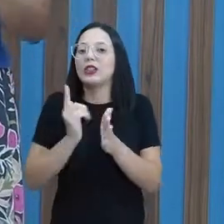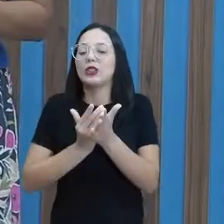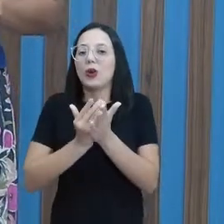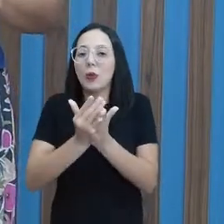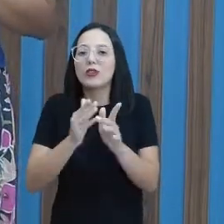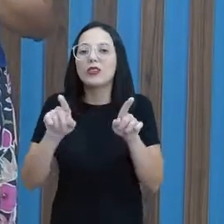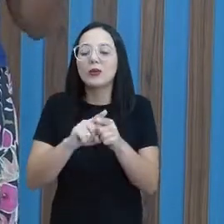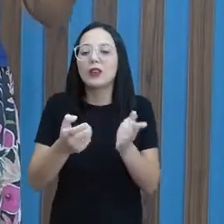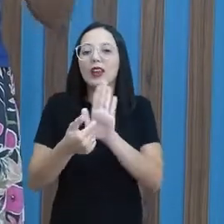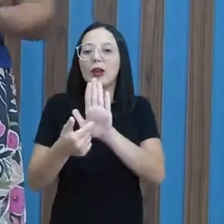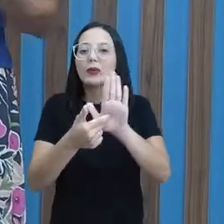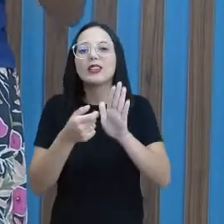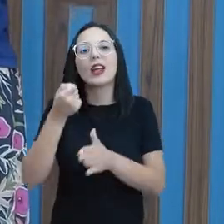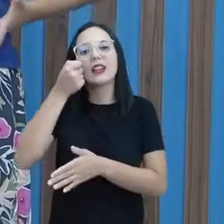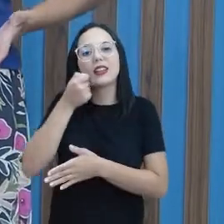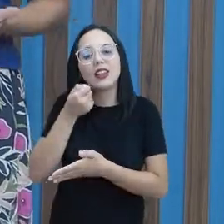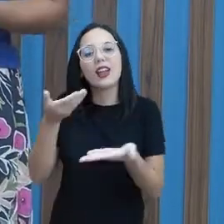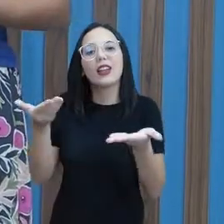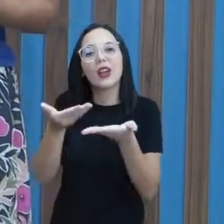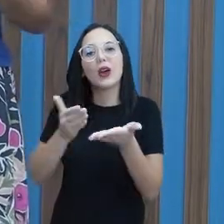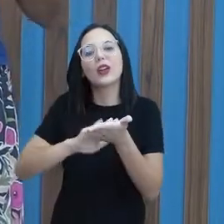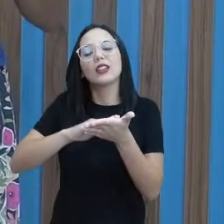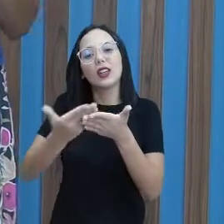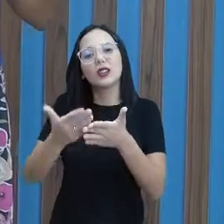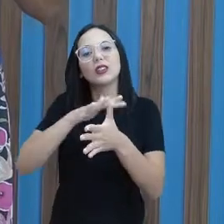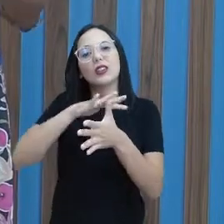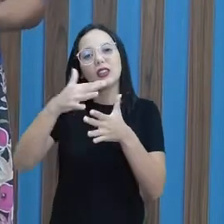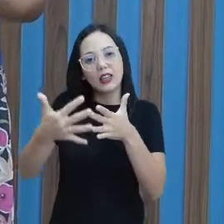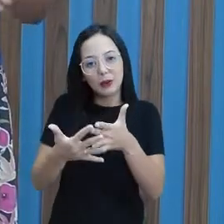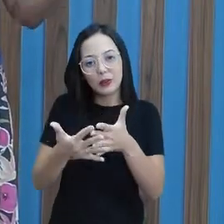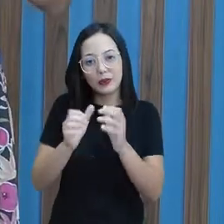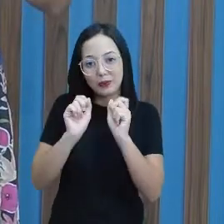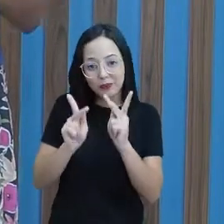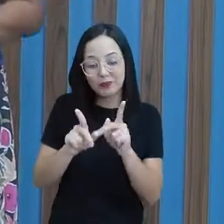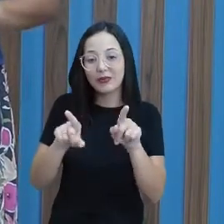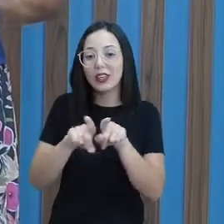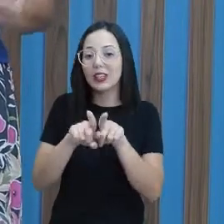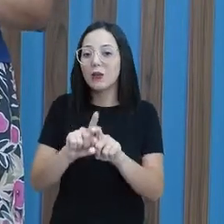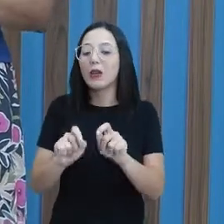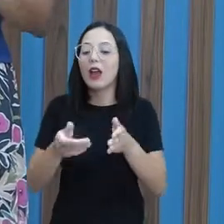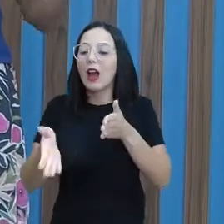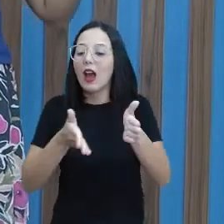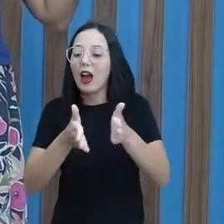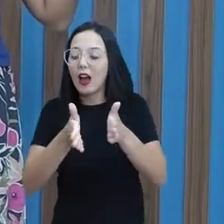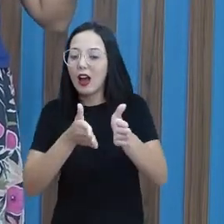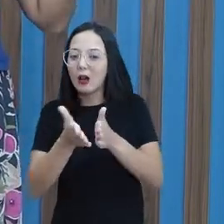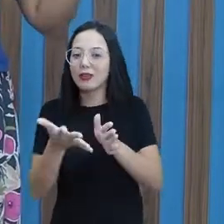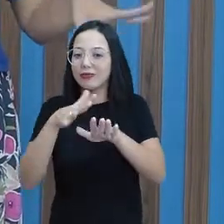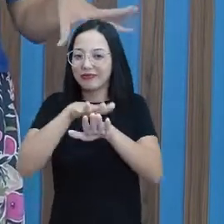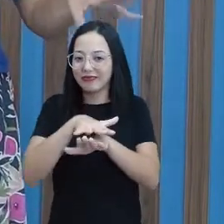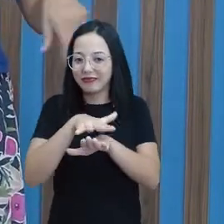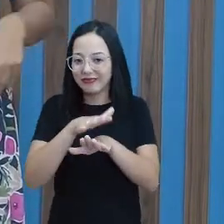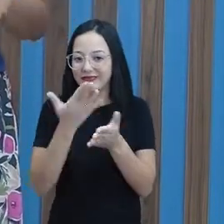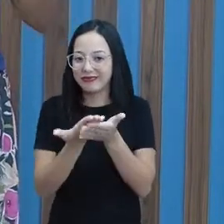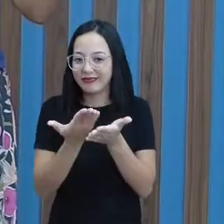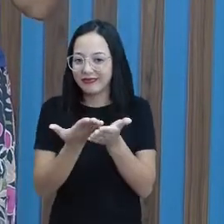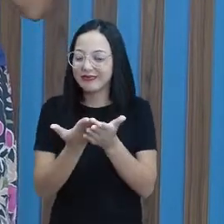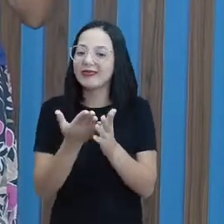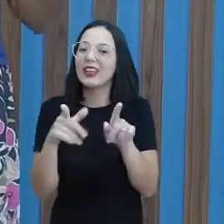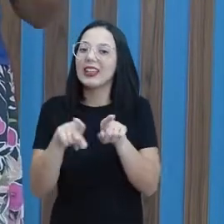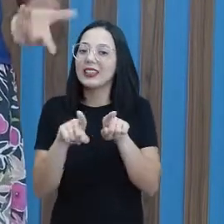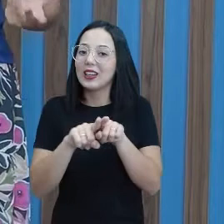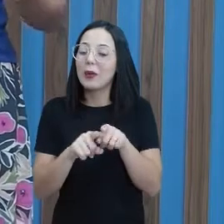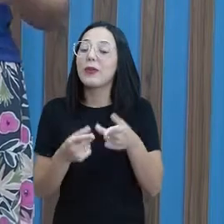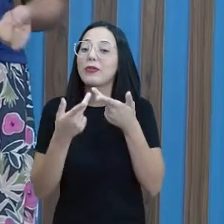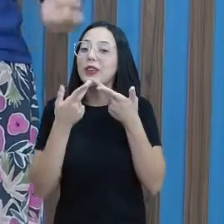queria apresentar a Adriele, que fará a nossa tradução simultânea para Libras, o que torna nossas aulas muito mais acessíveis. E falando